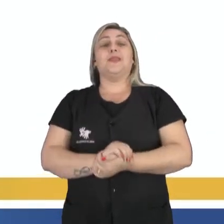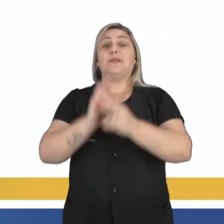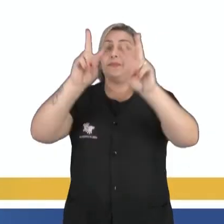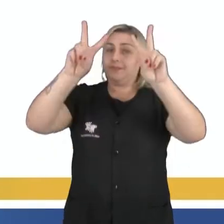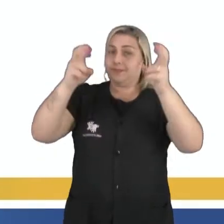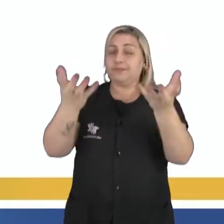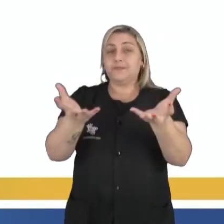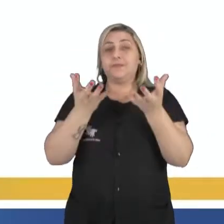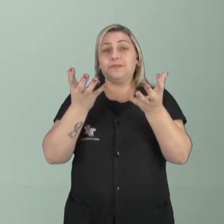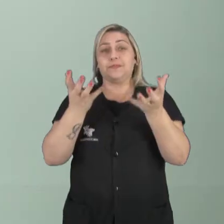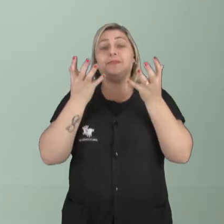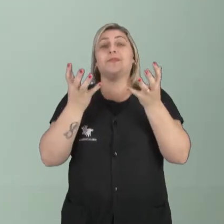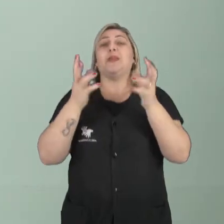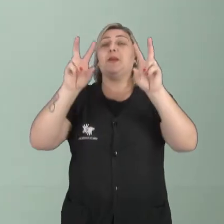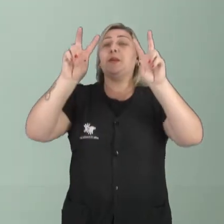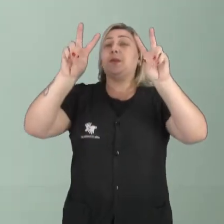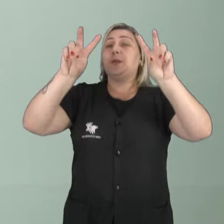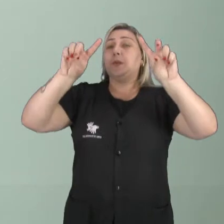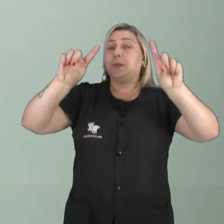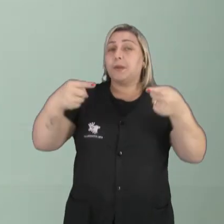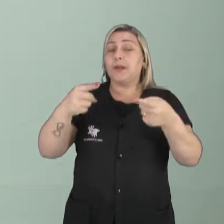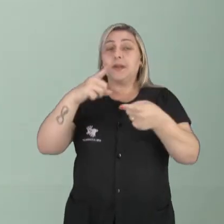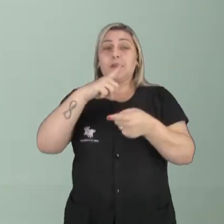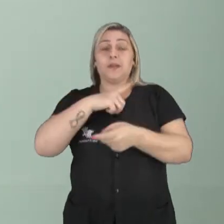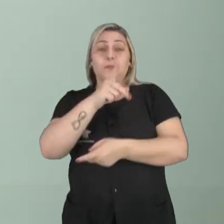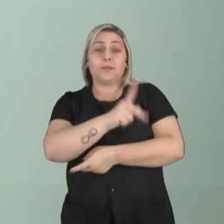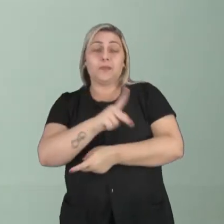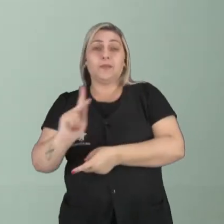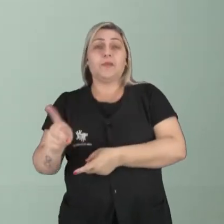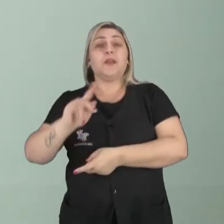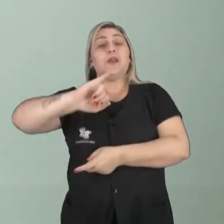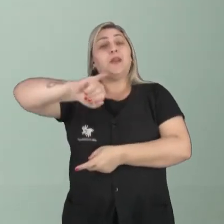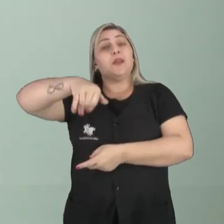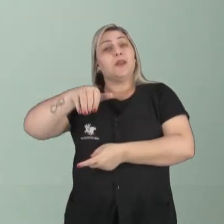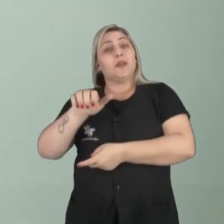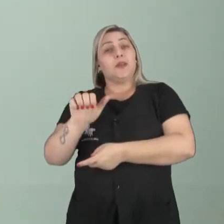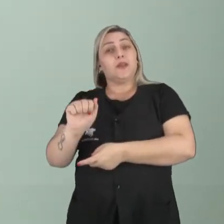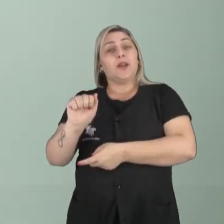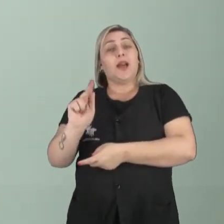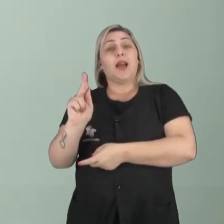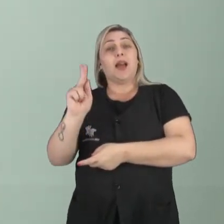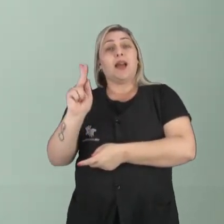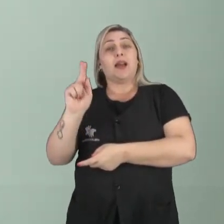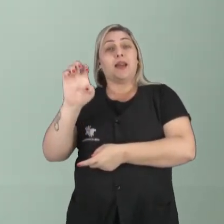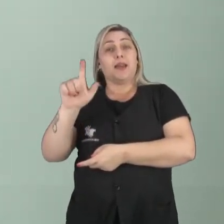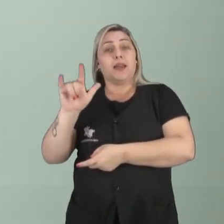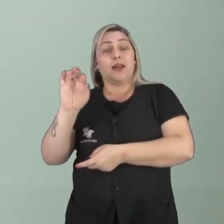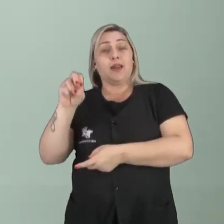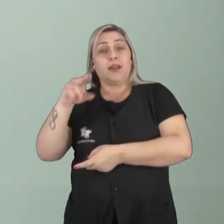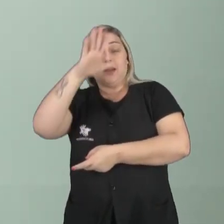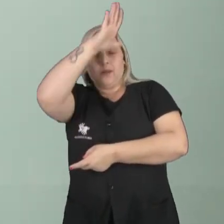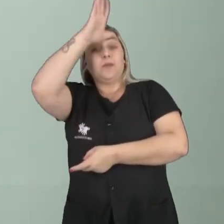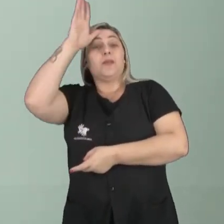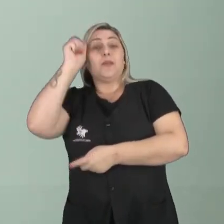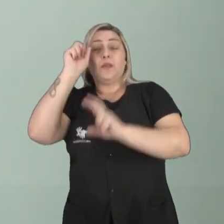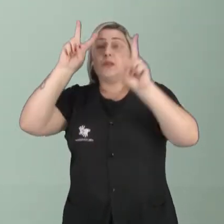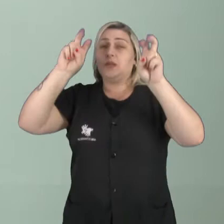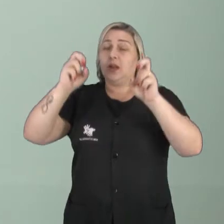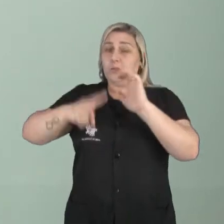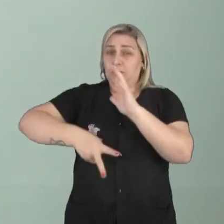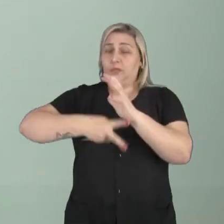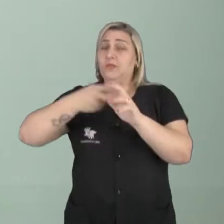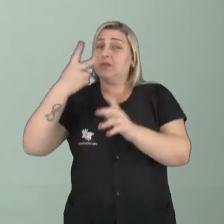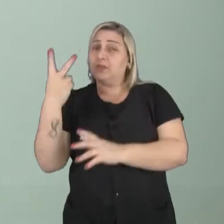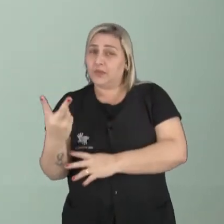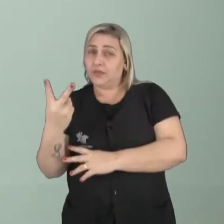desse tema, eu queria abrir um parêntese. Teve uma professora chamada Jaqueline do Amazonas que disse: professor, o tema 2